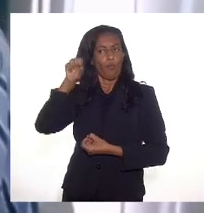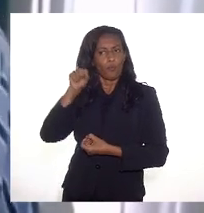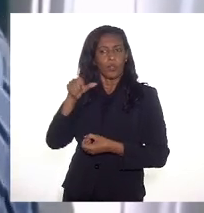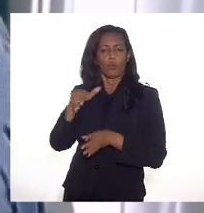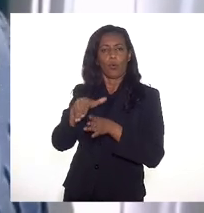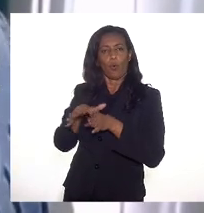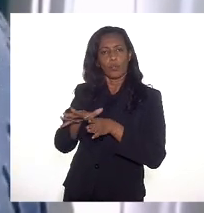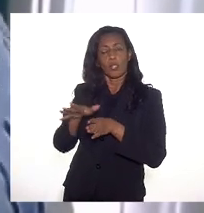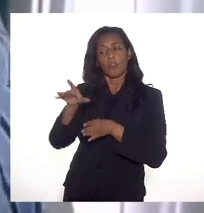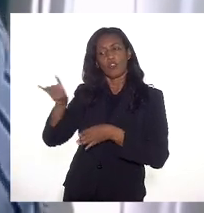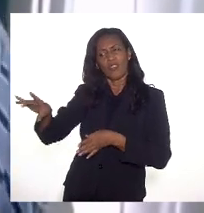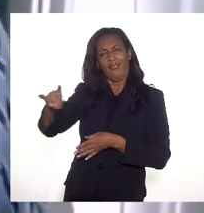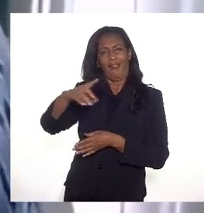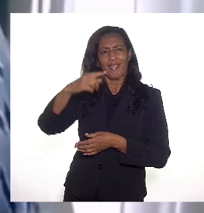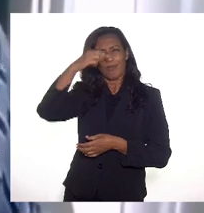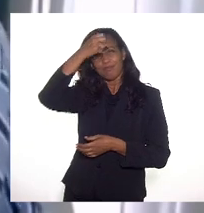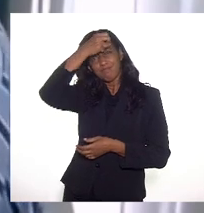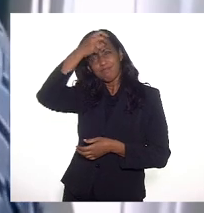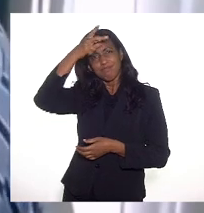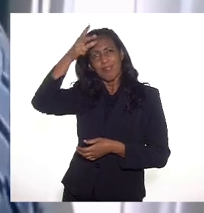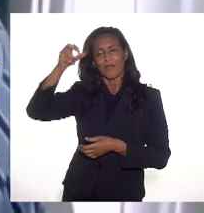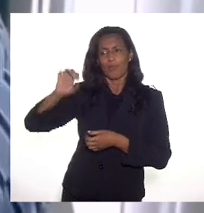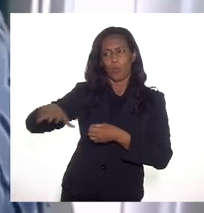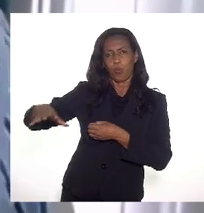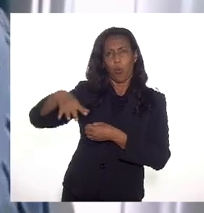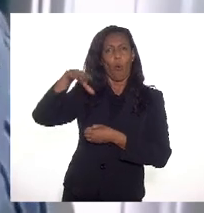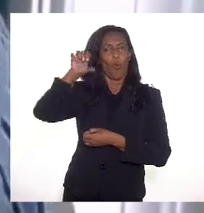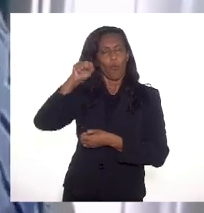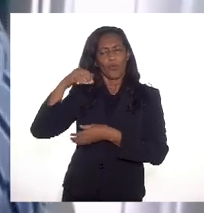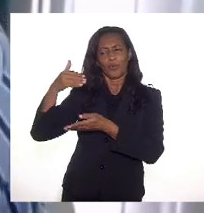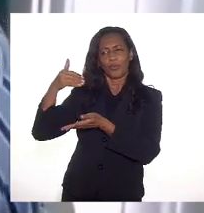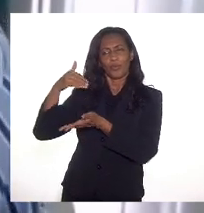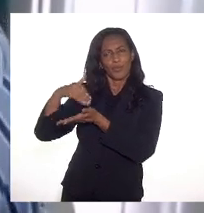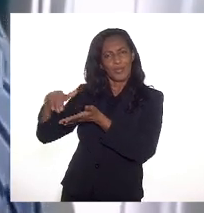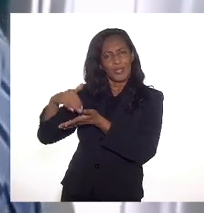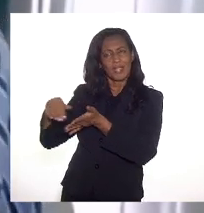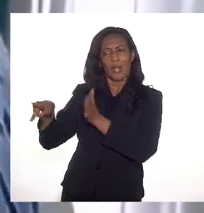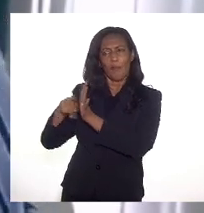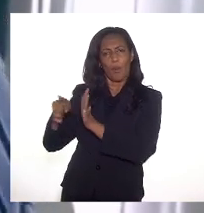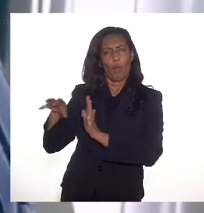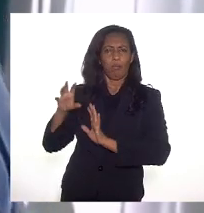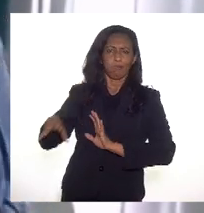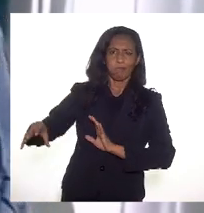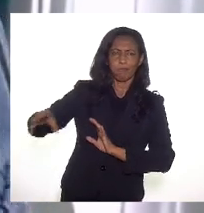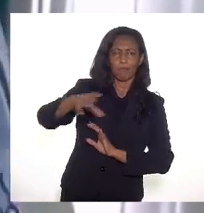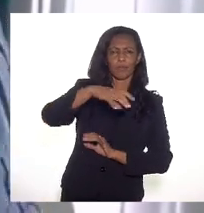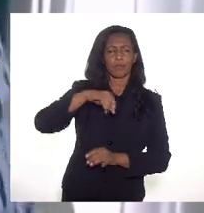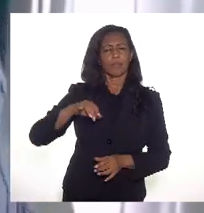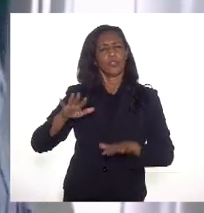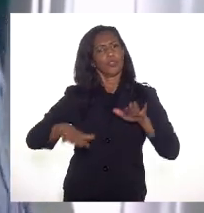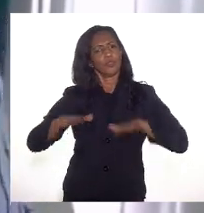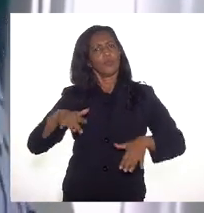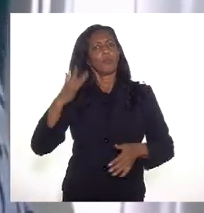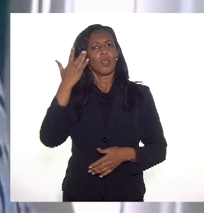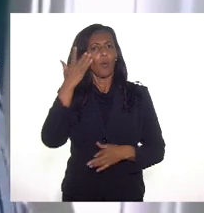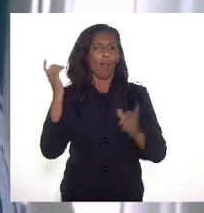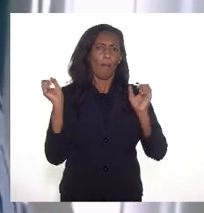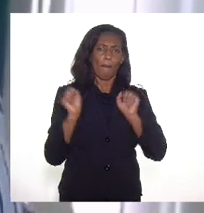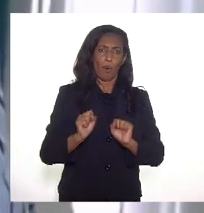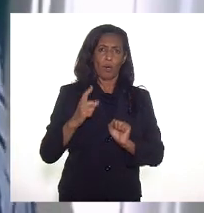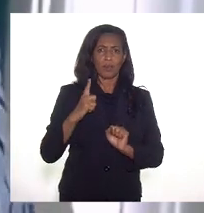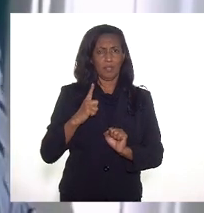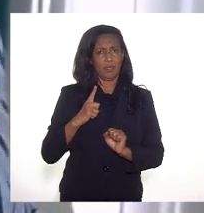Educação de cada município, ouvido o secretário de Educação do município correspondente, de maneira que eu acho que pode ser uma